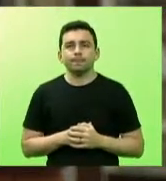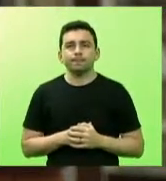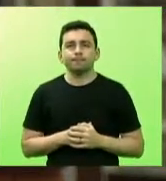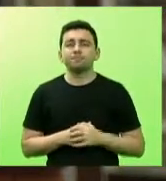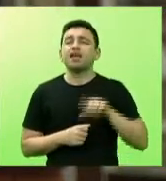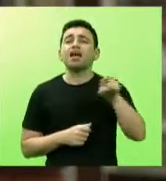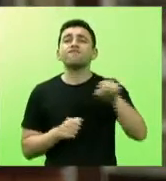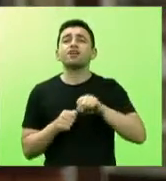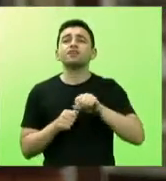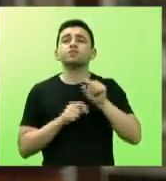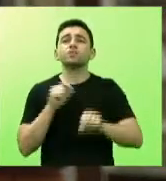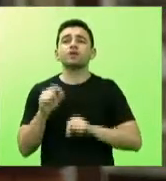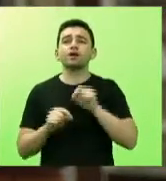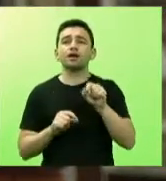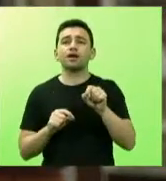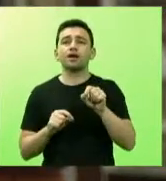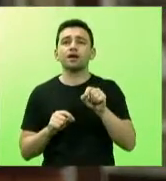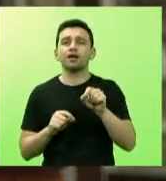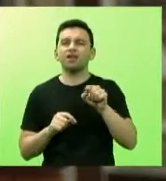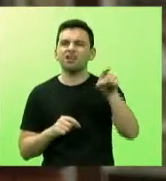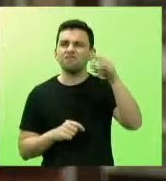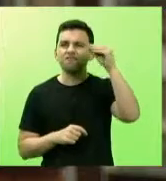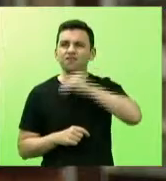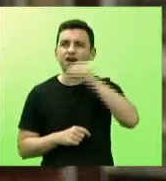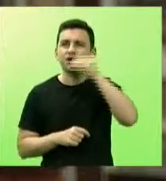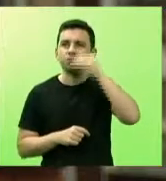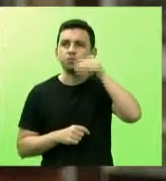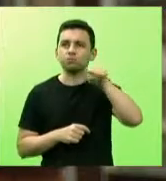E o que, que ele fez? Foi fraco.